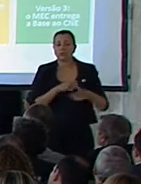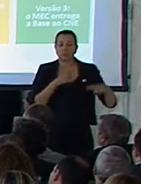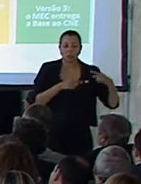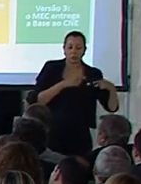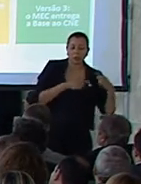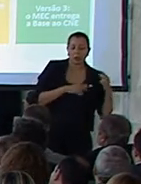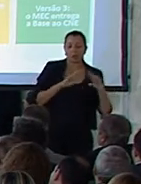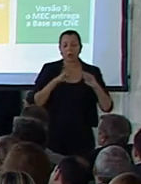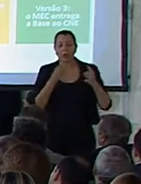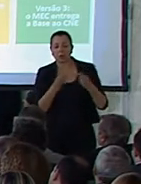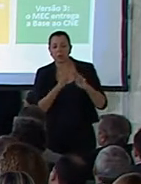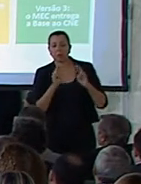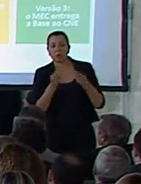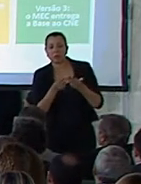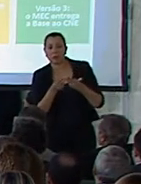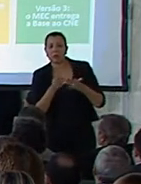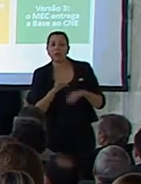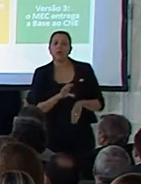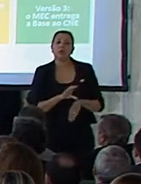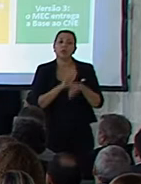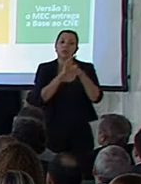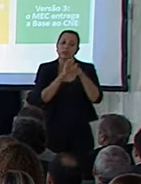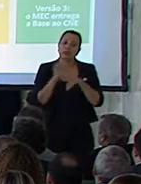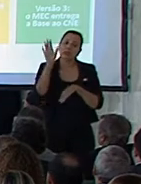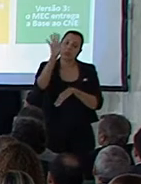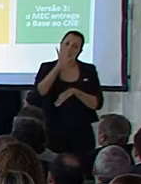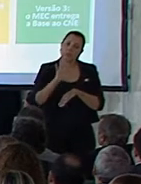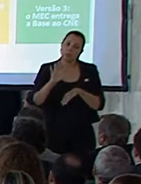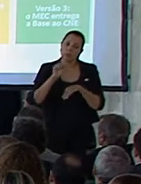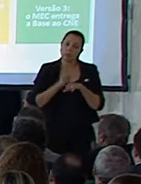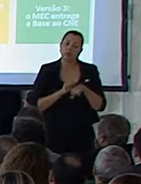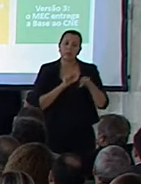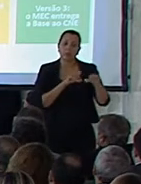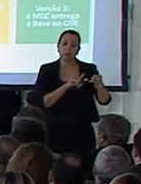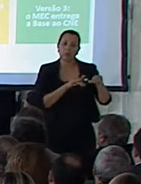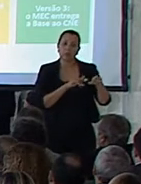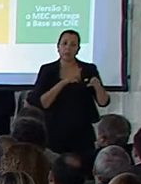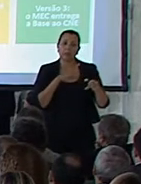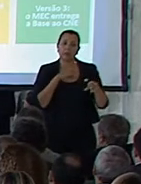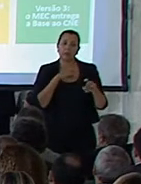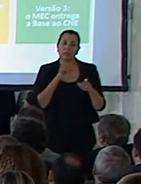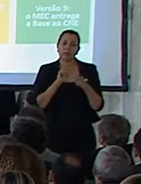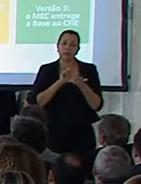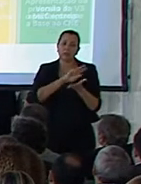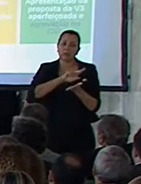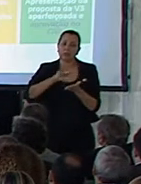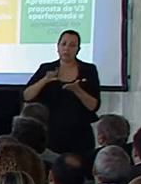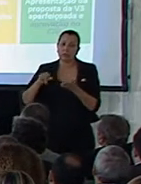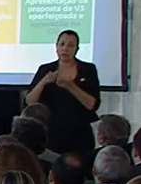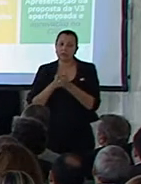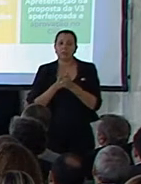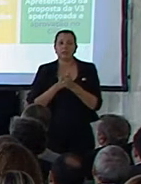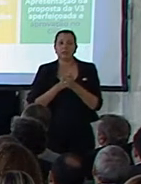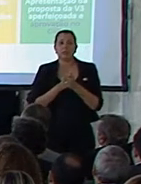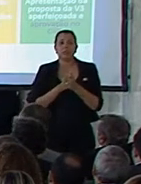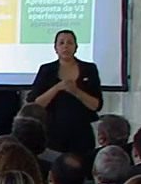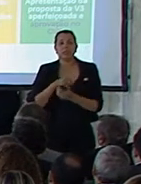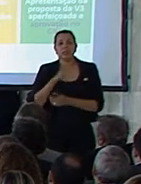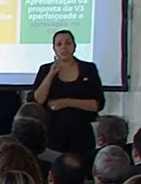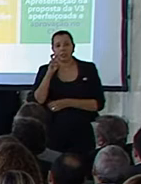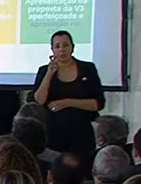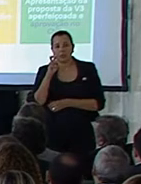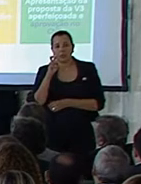debates, reuniões com o Conselho Nacional de Educação. O Conselho Nacional promoveu várias audiências públicas, foram 5